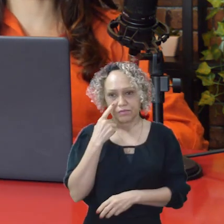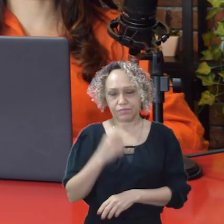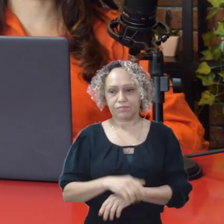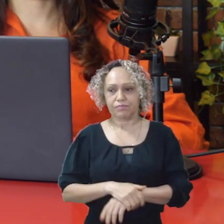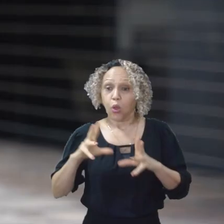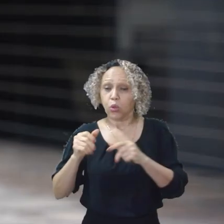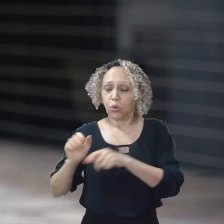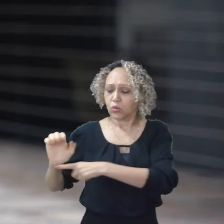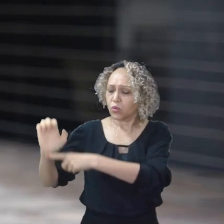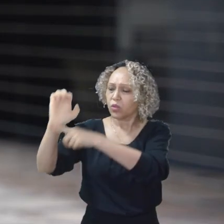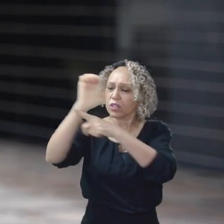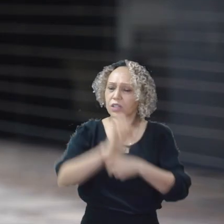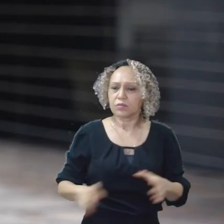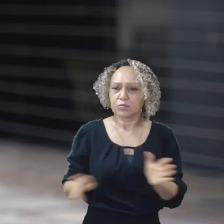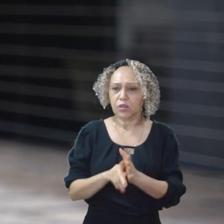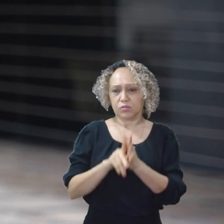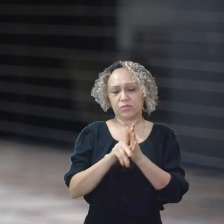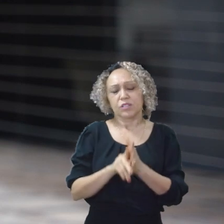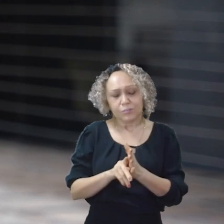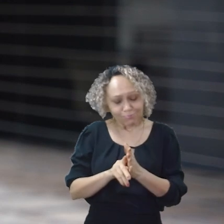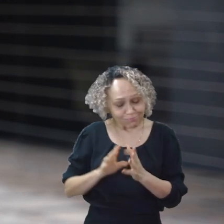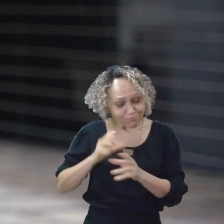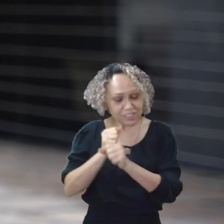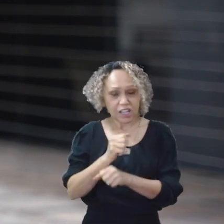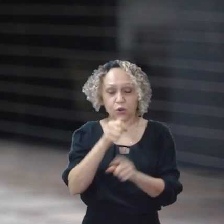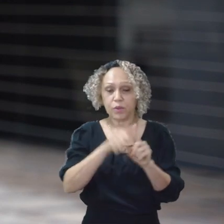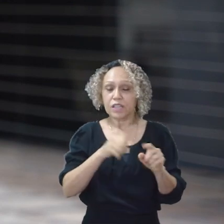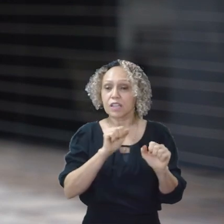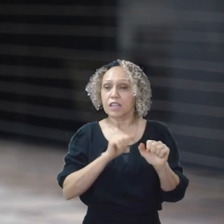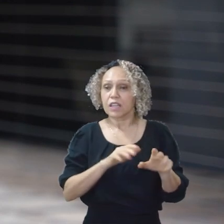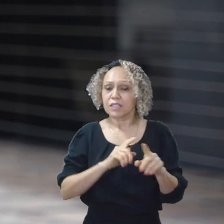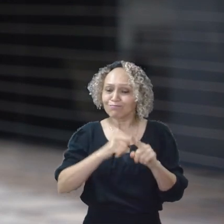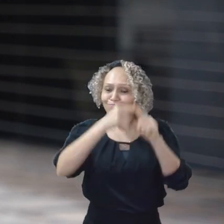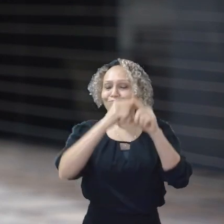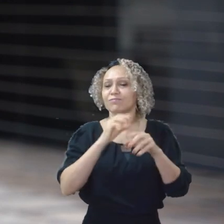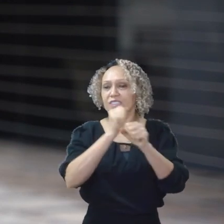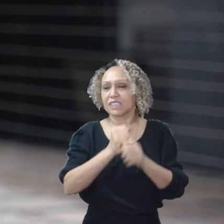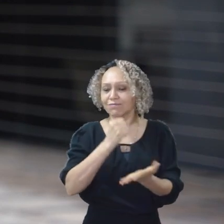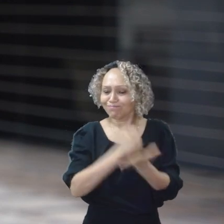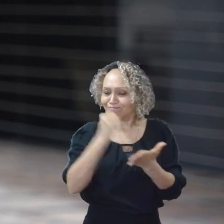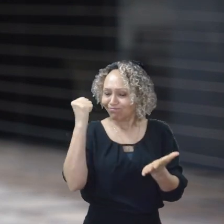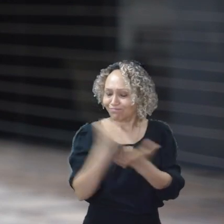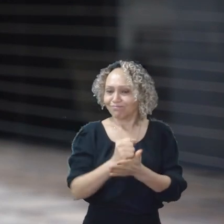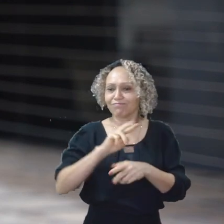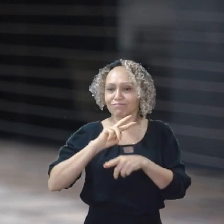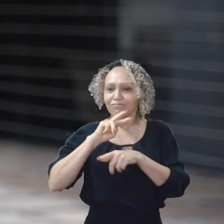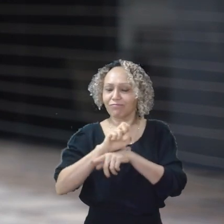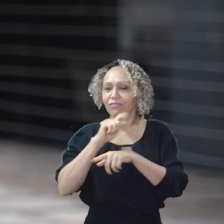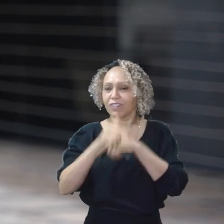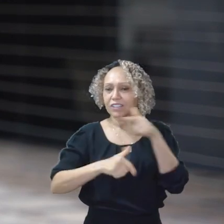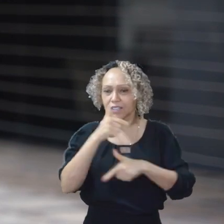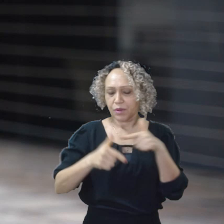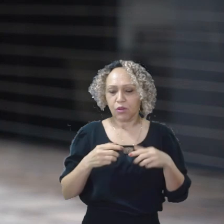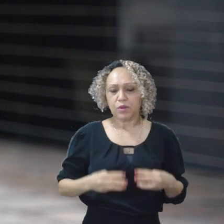reportagem. Todas as unidades da federação fecharam setembro com saldo positivo na geração de vagas com carteira